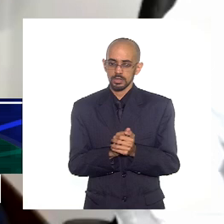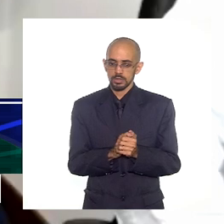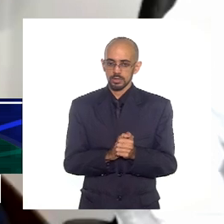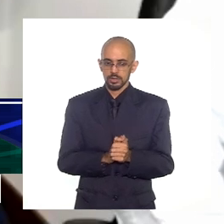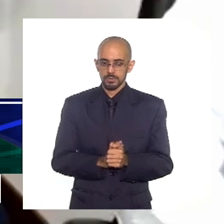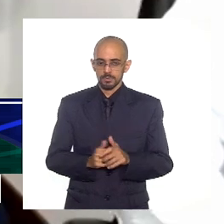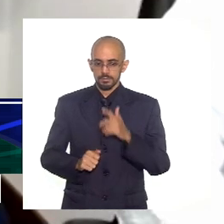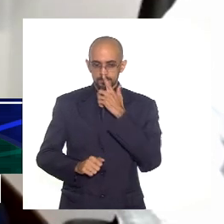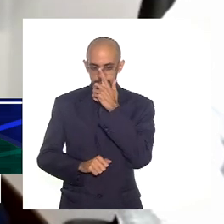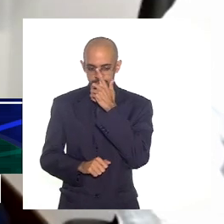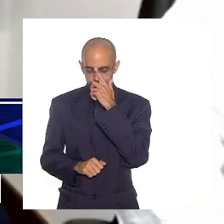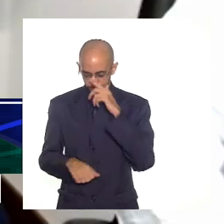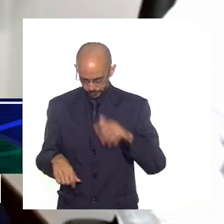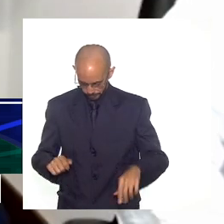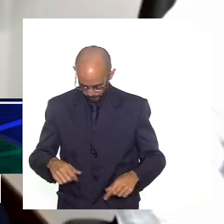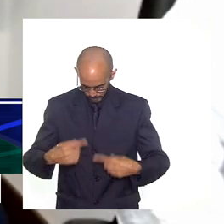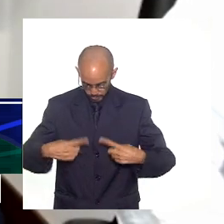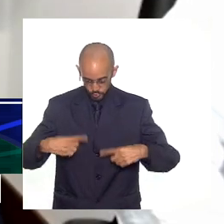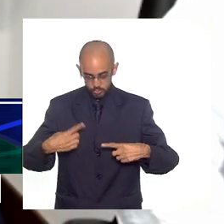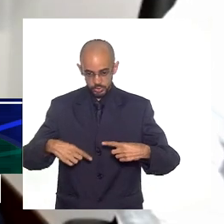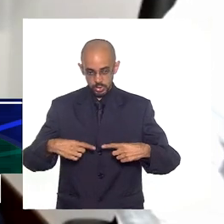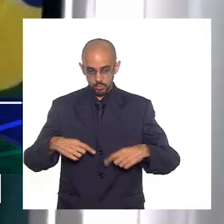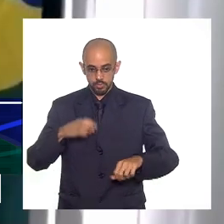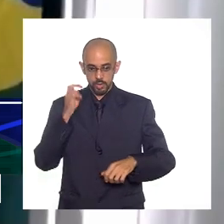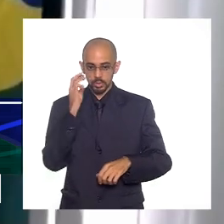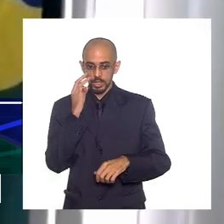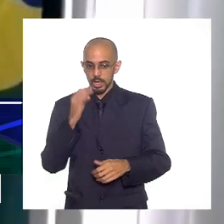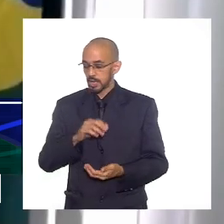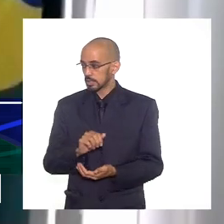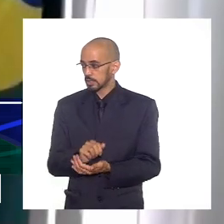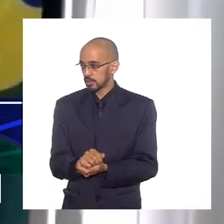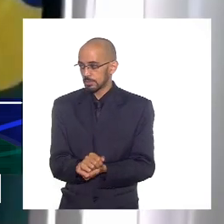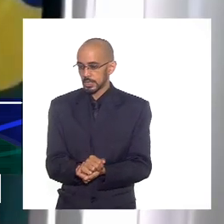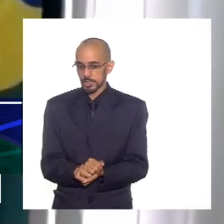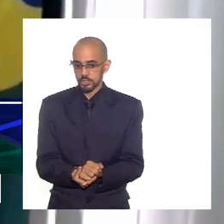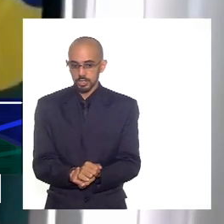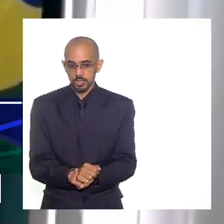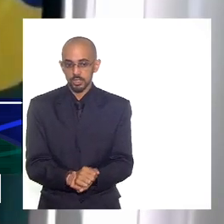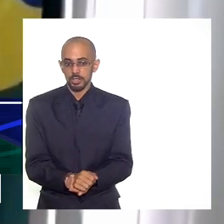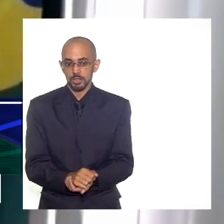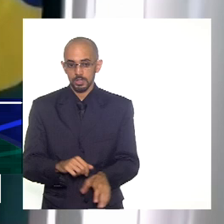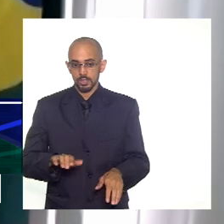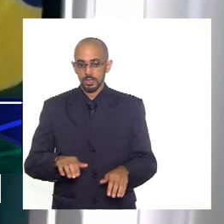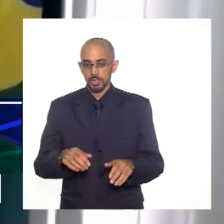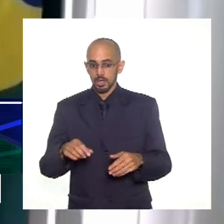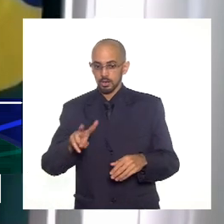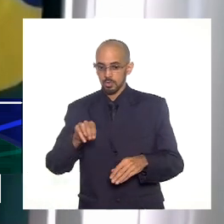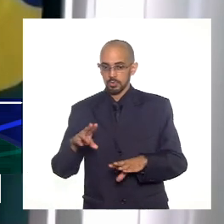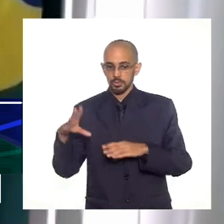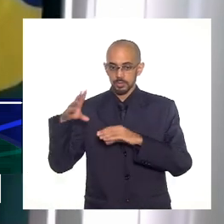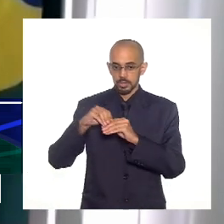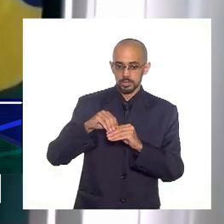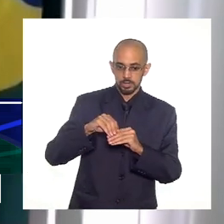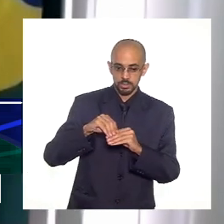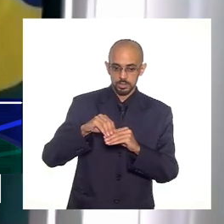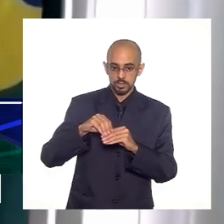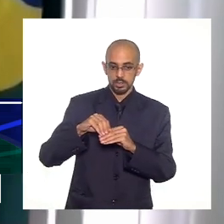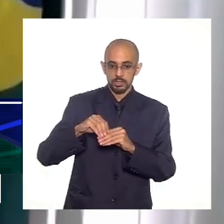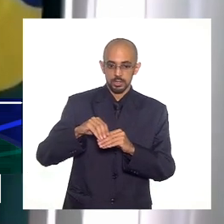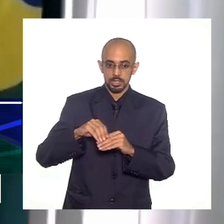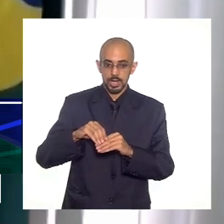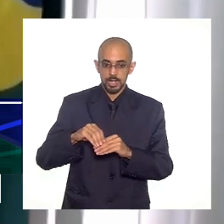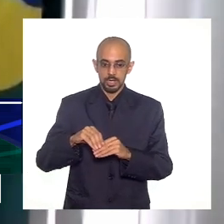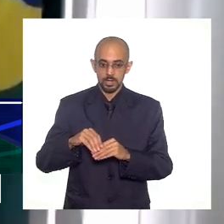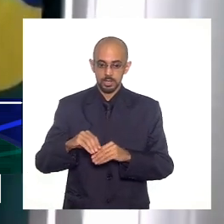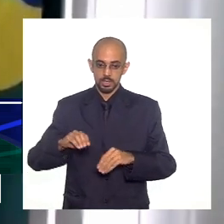Para discutir, deputado Valdec. Também serei muito breve, presidente André Siciliano, mas eu quero, em primeiro lugar, lembrar que o projeto